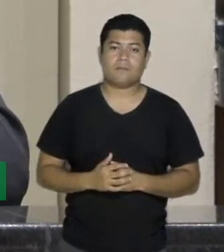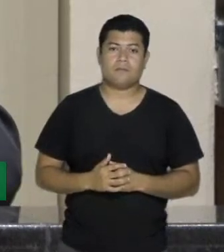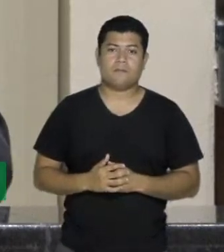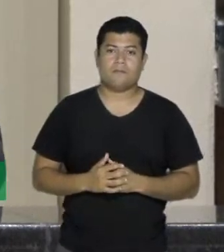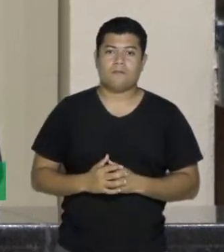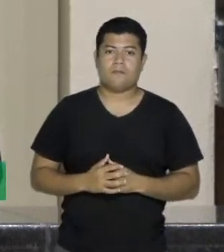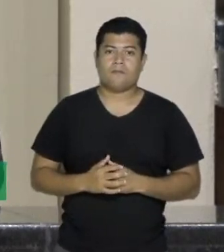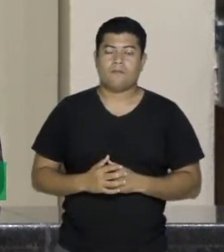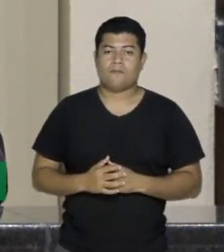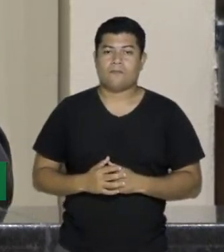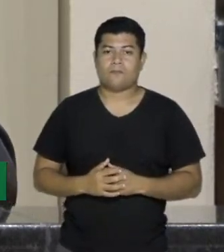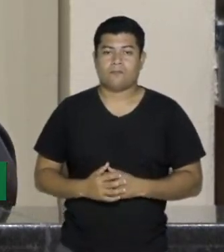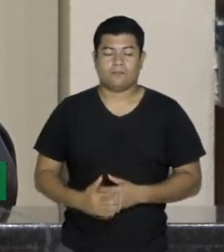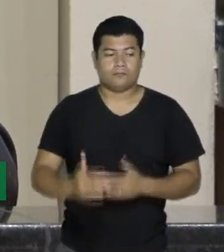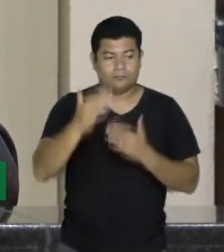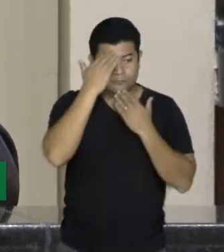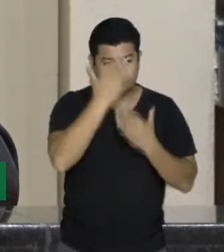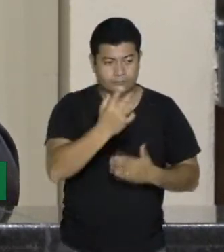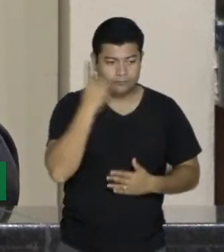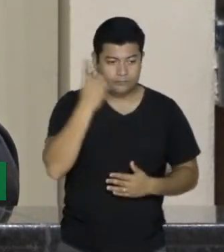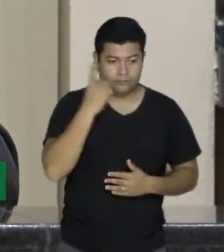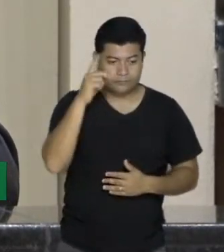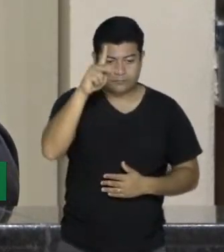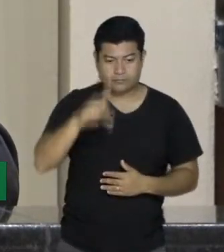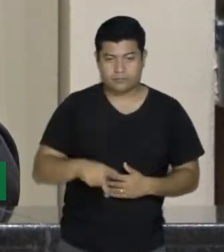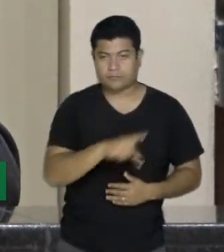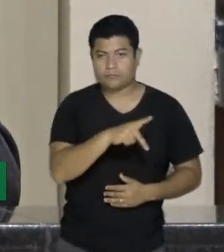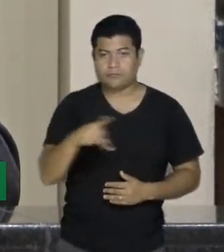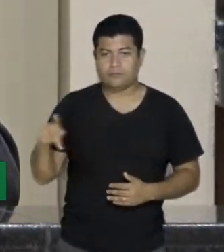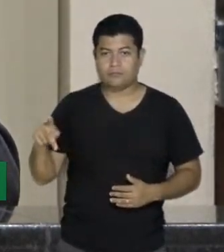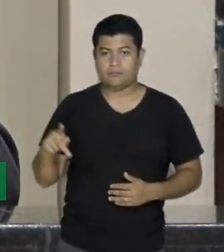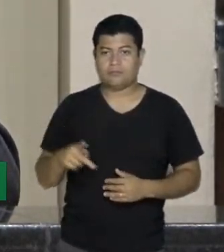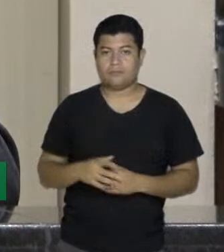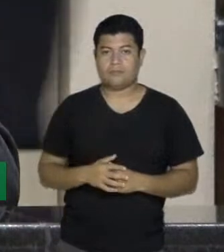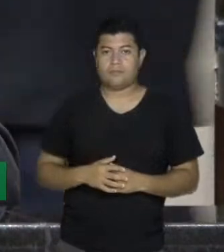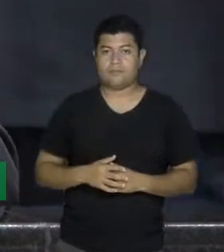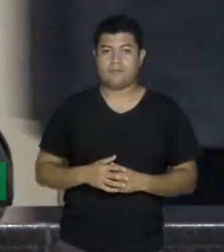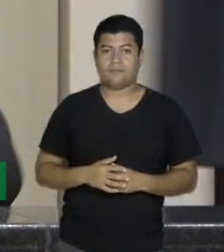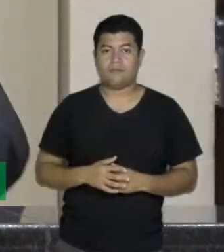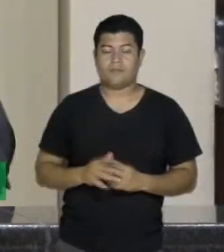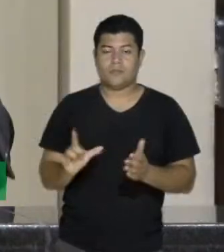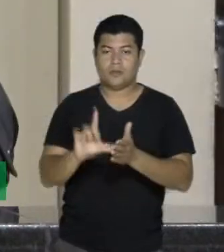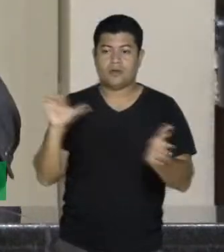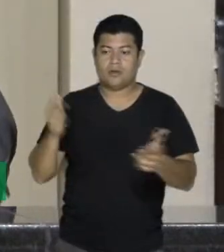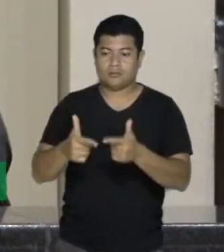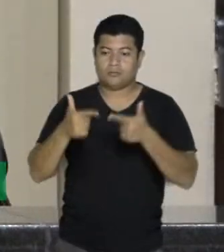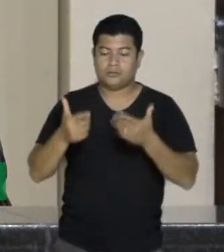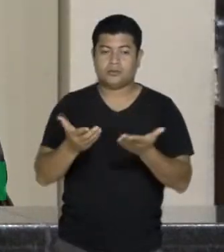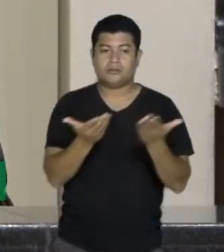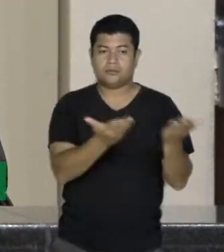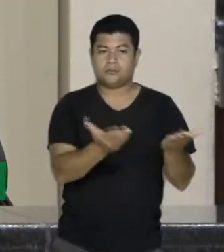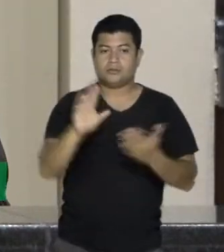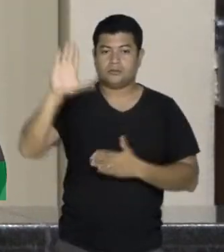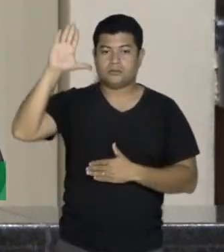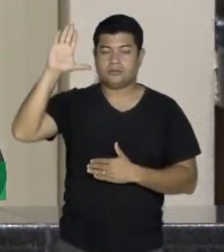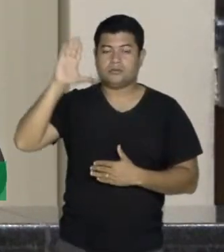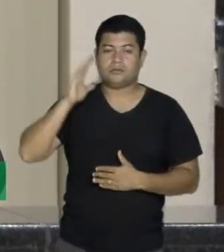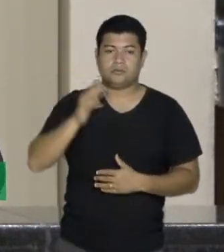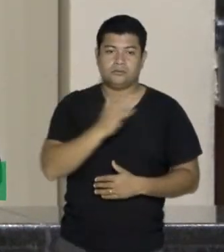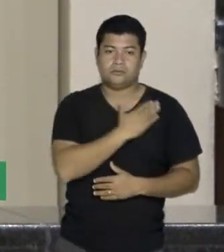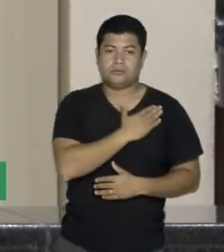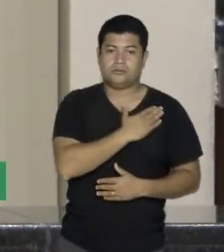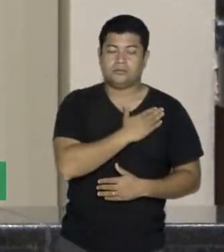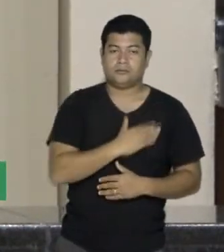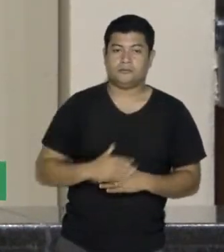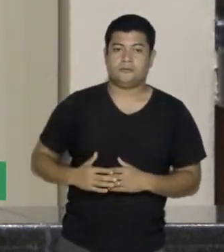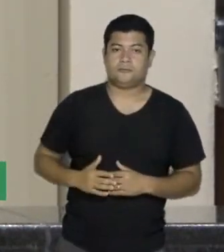obrigado deputado padre pedro pela hora deputado napoleão bernard deputado maurice